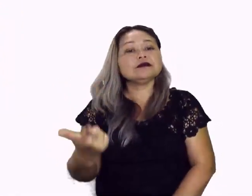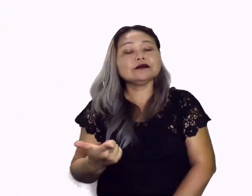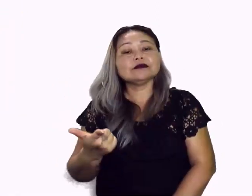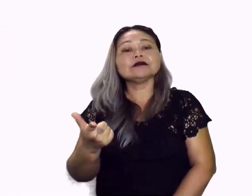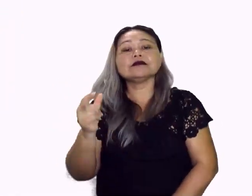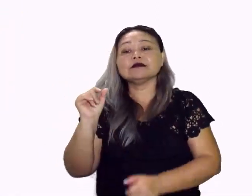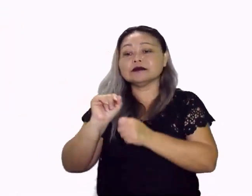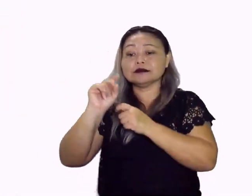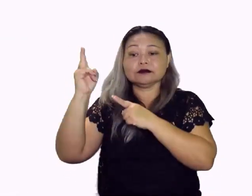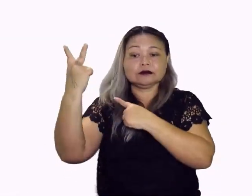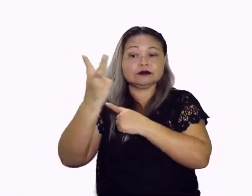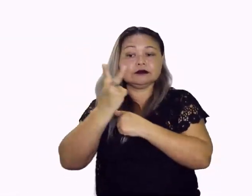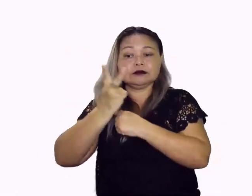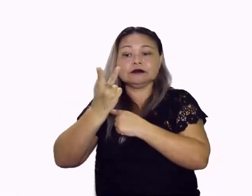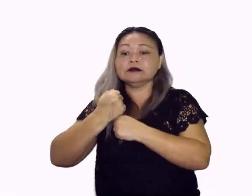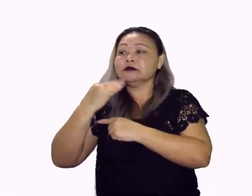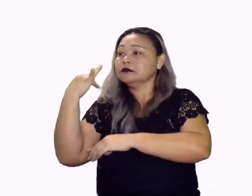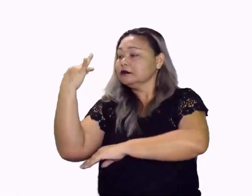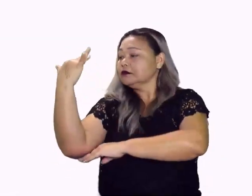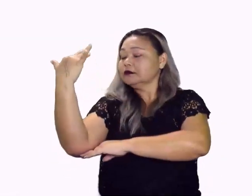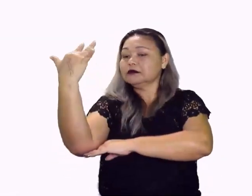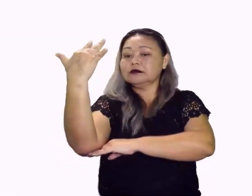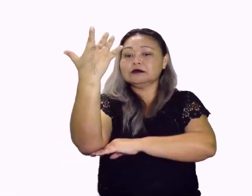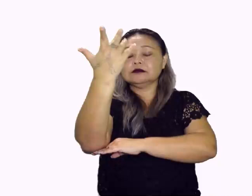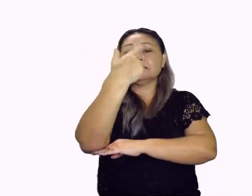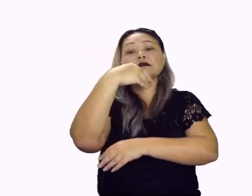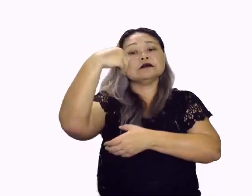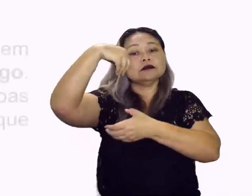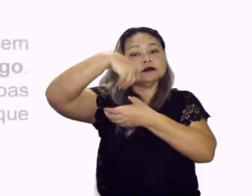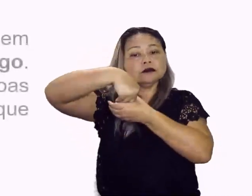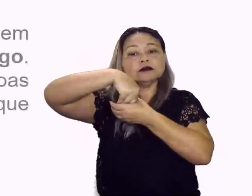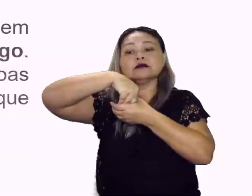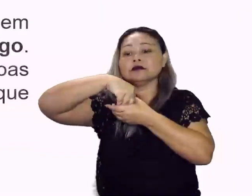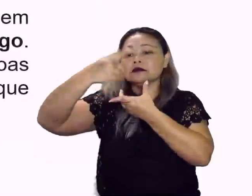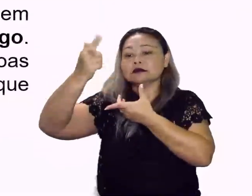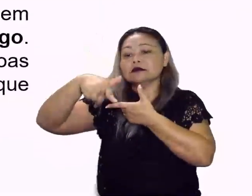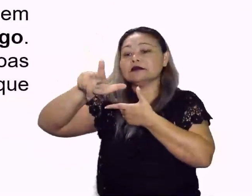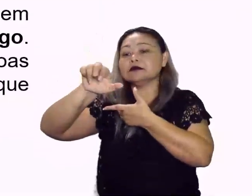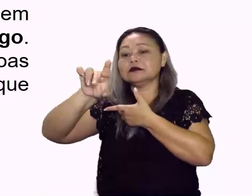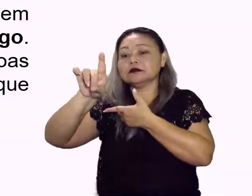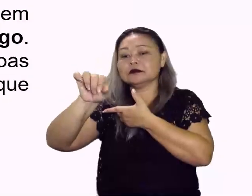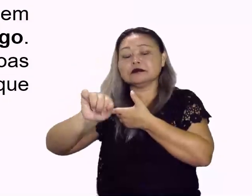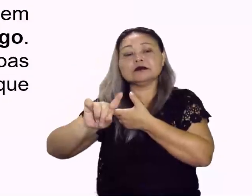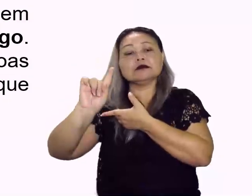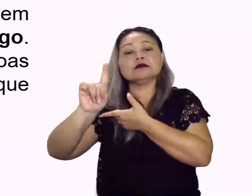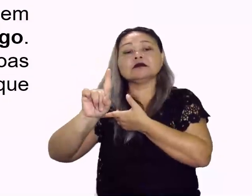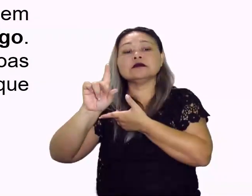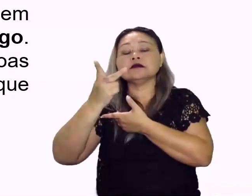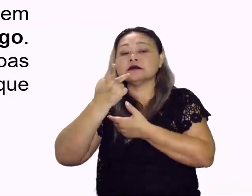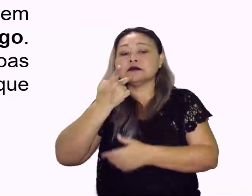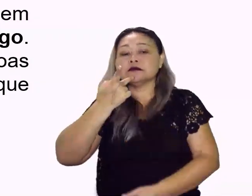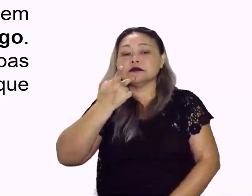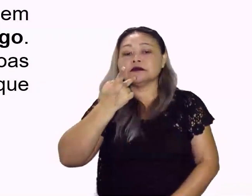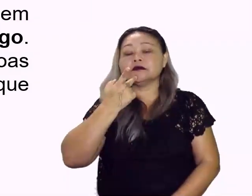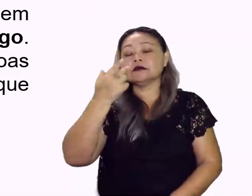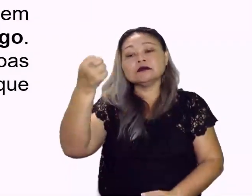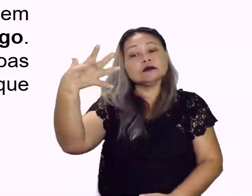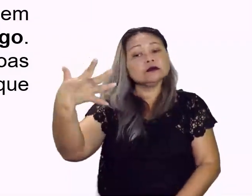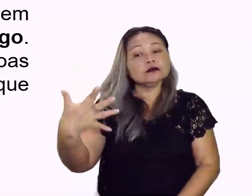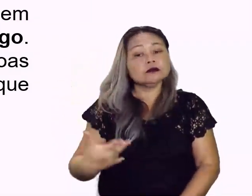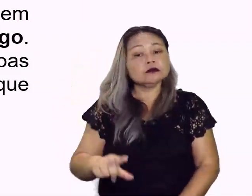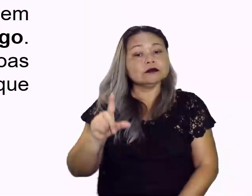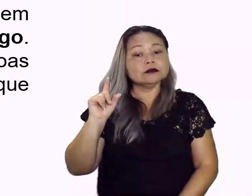é protetor da floresta, é um personagem do folclore brasileiro. Lendas, né? A lenda descreve